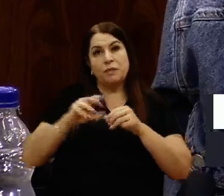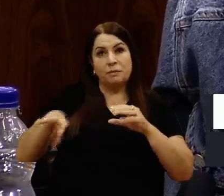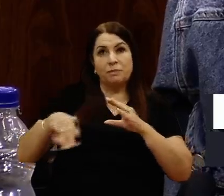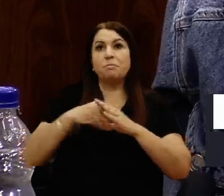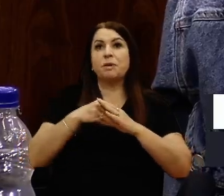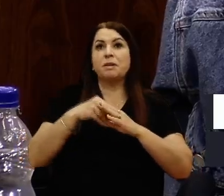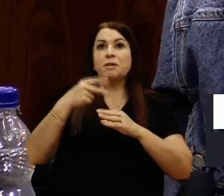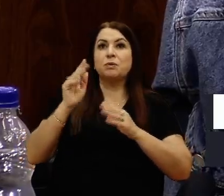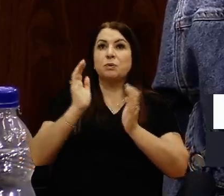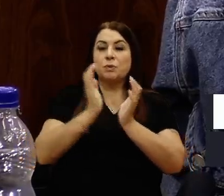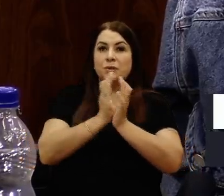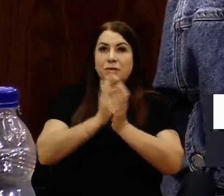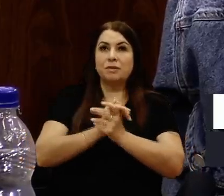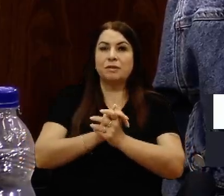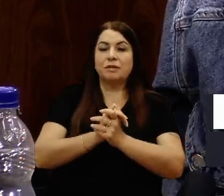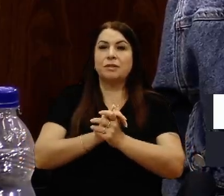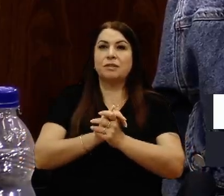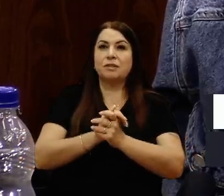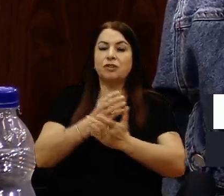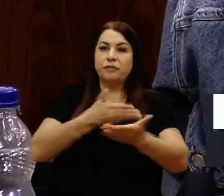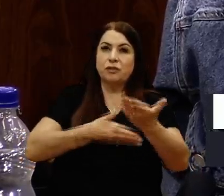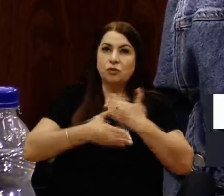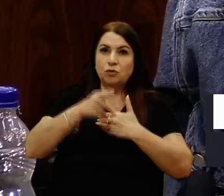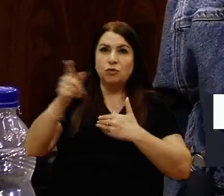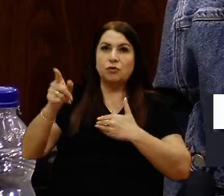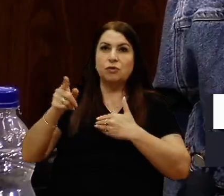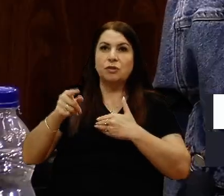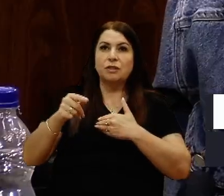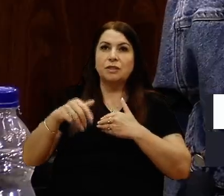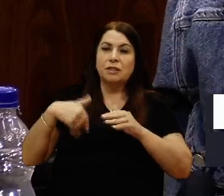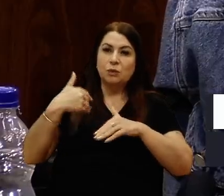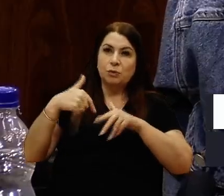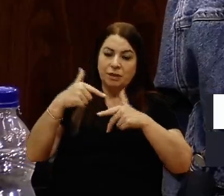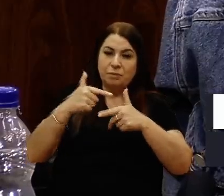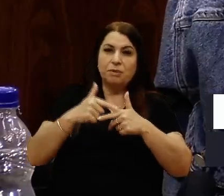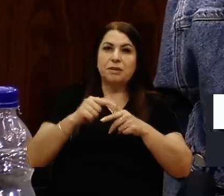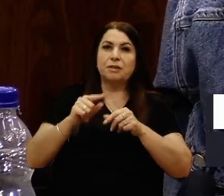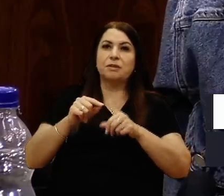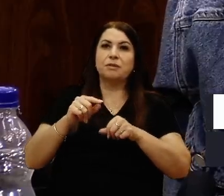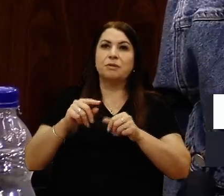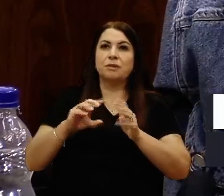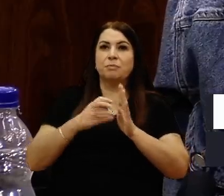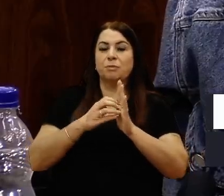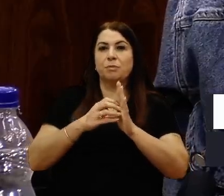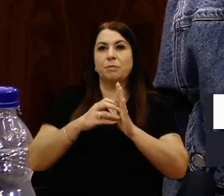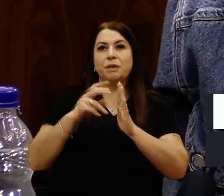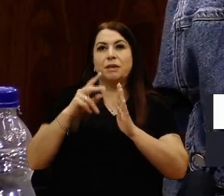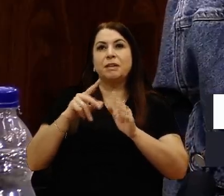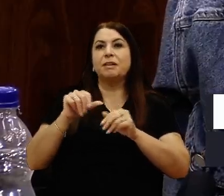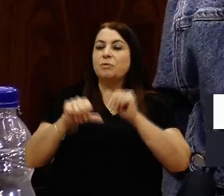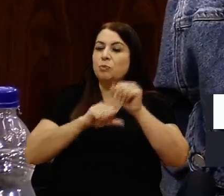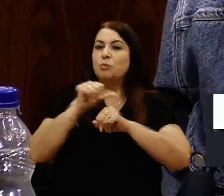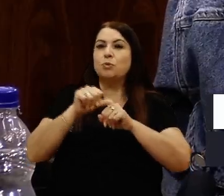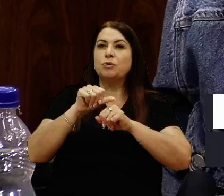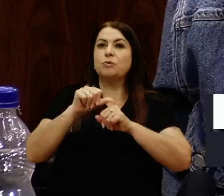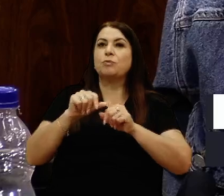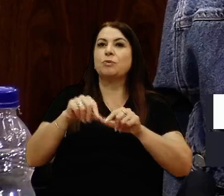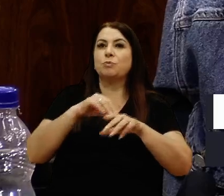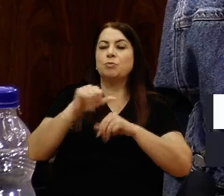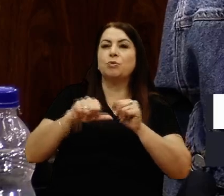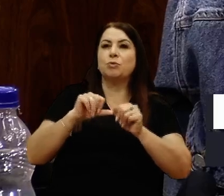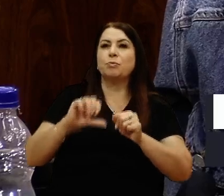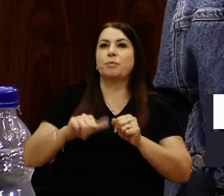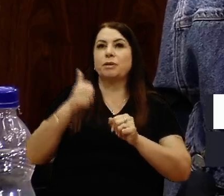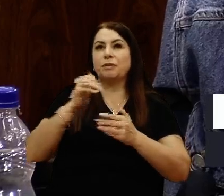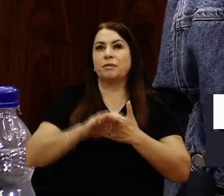ser tua colega, dividir contigo as trincheiras desse partido que busca transformar o mundo num mundo